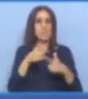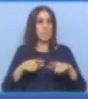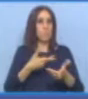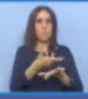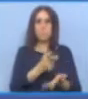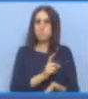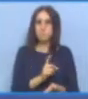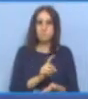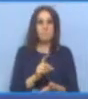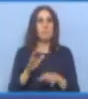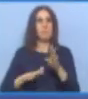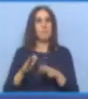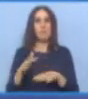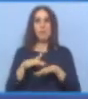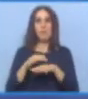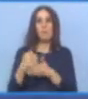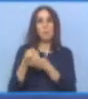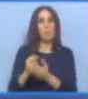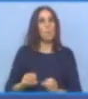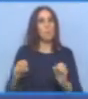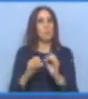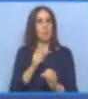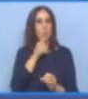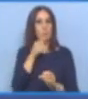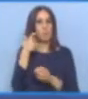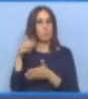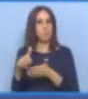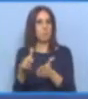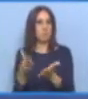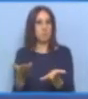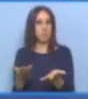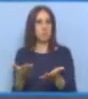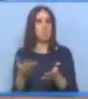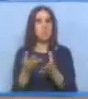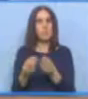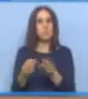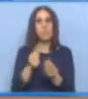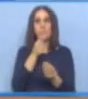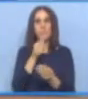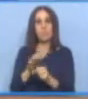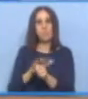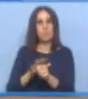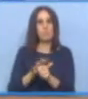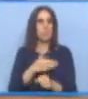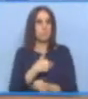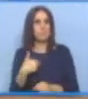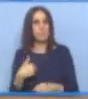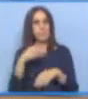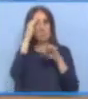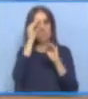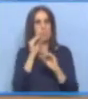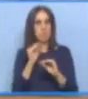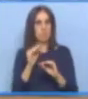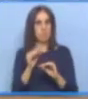quem não tem, às vezes, uma rede de apoio que os possa encaminhar para resolverem as suas situações, seja em termos de saúde, de educação,